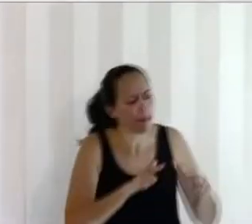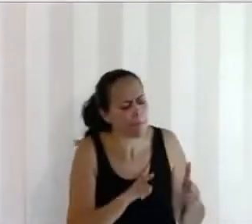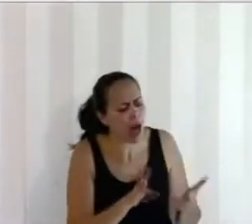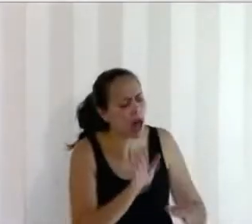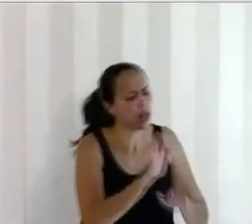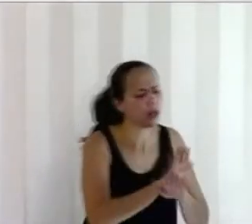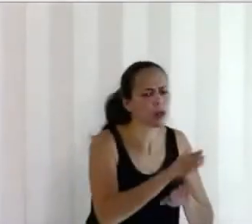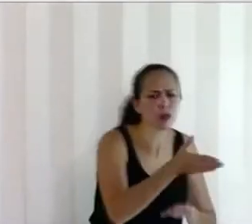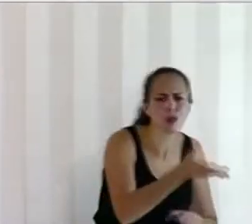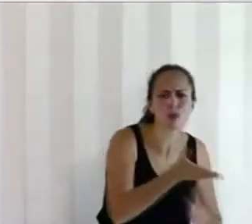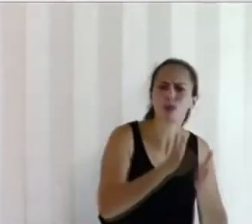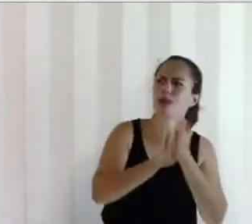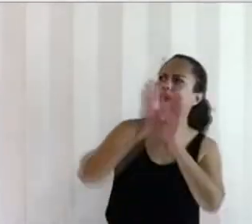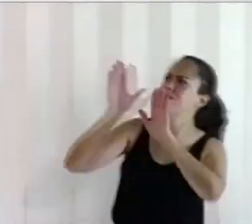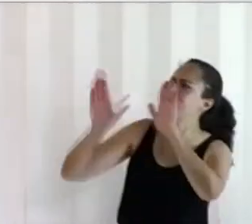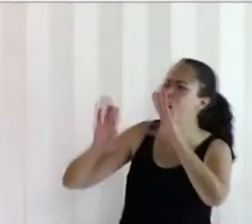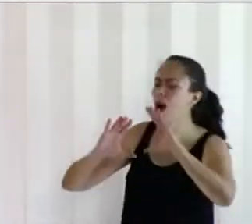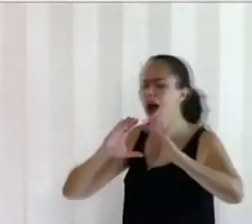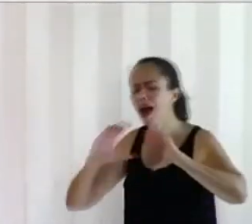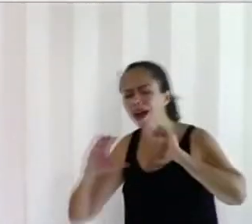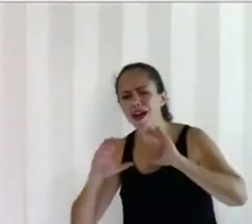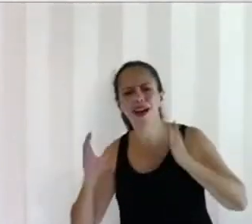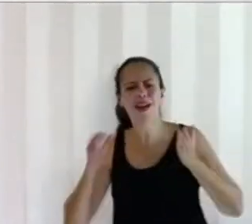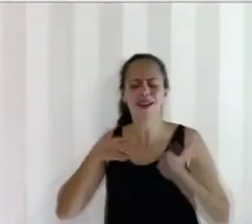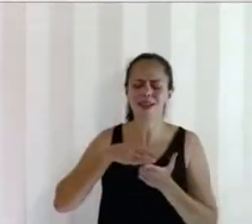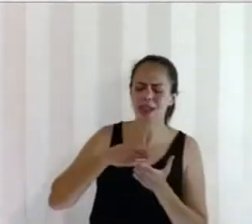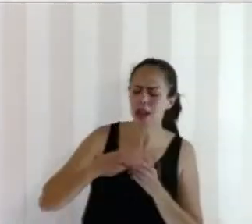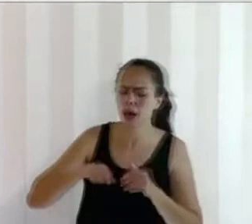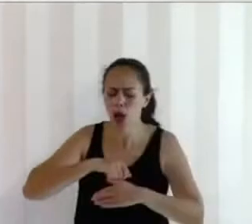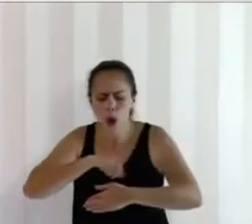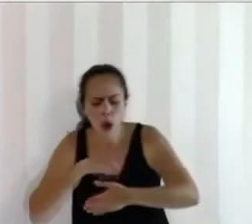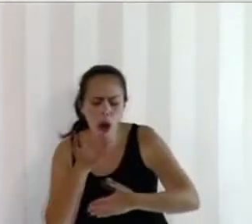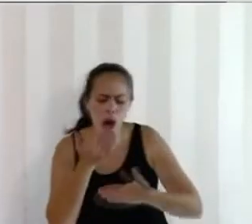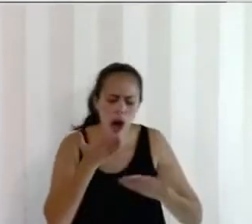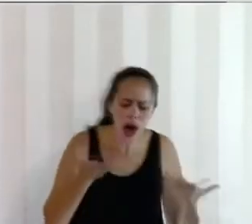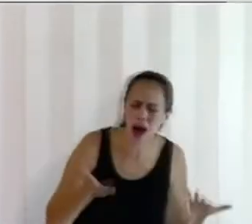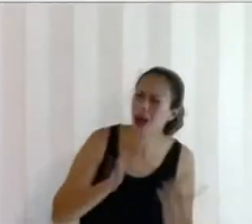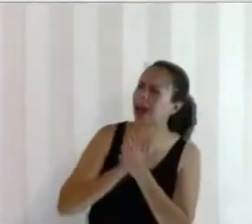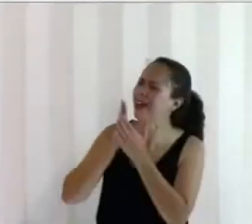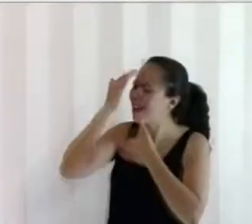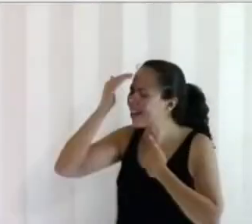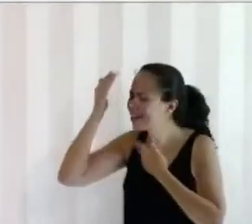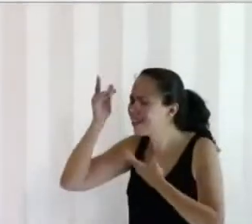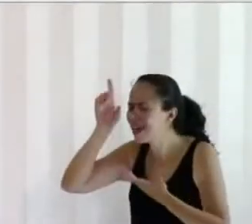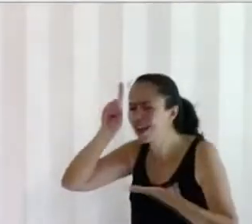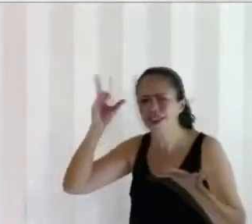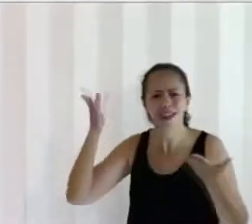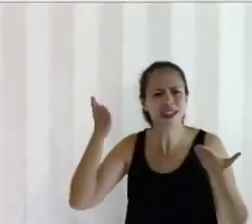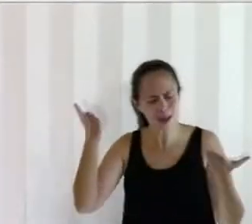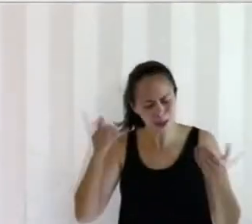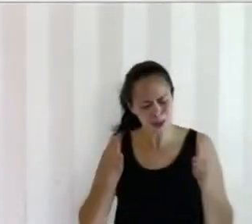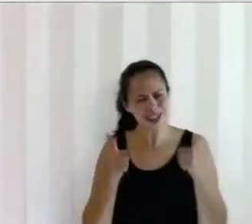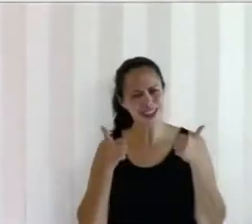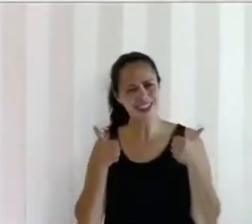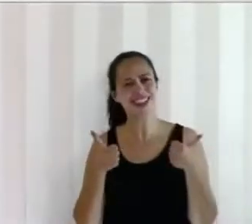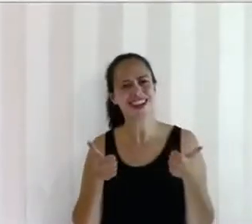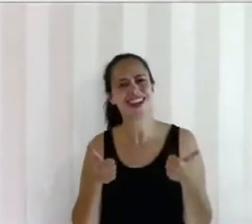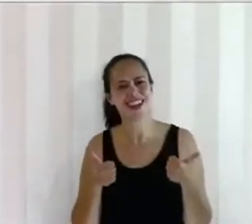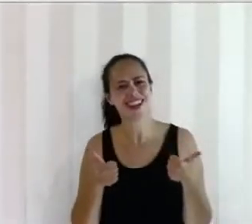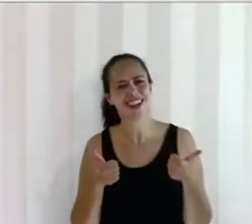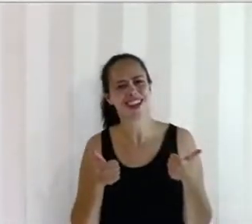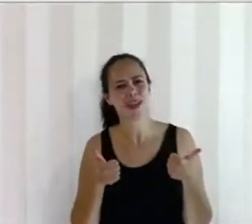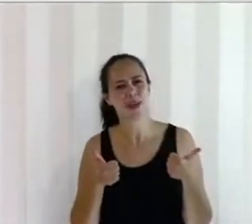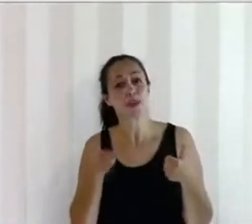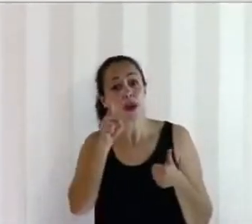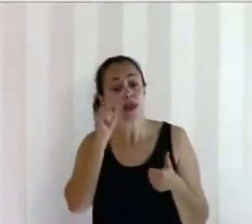vão andar melhores para mim. Olha, Deus diz que não é para matar, nenhum de nós quer. Deus diz que não é para roubar, nenhum de nós